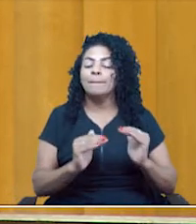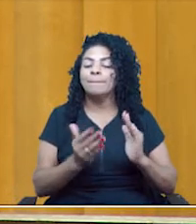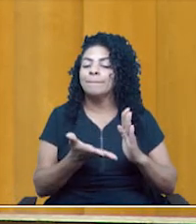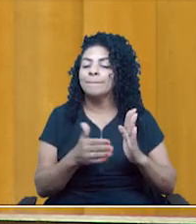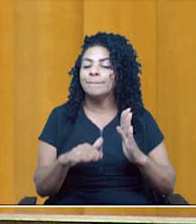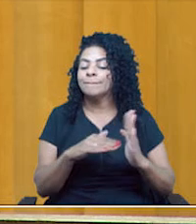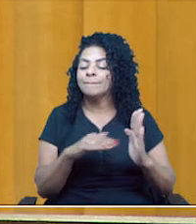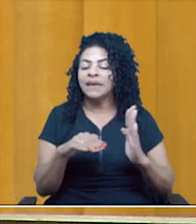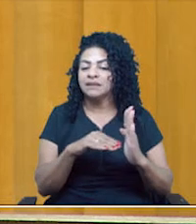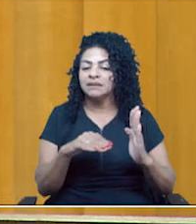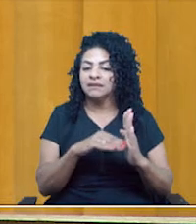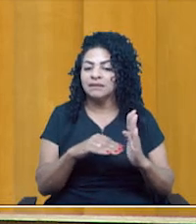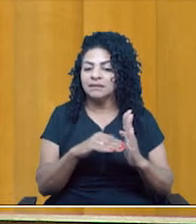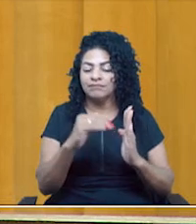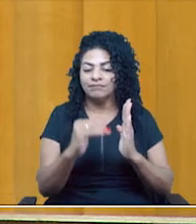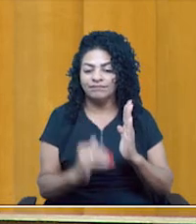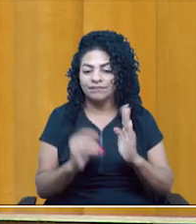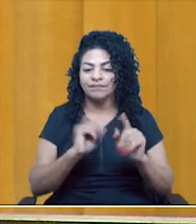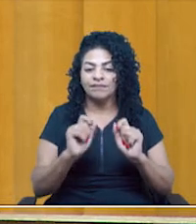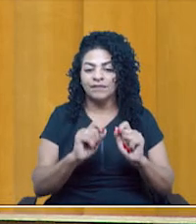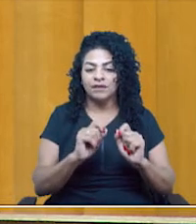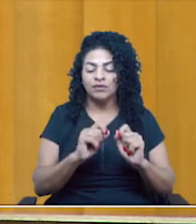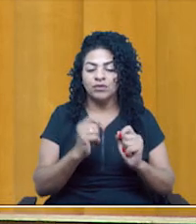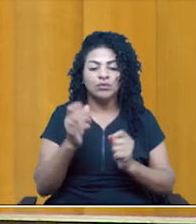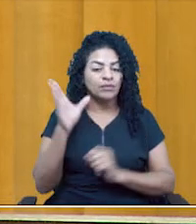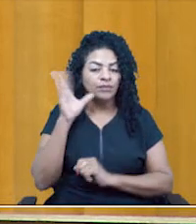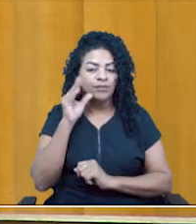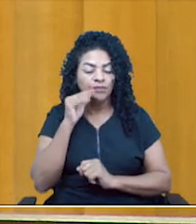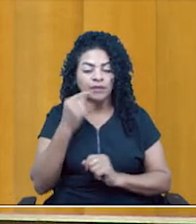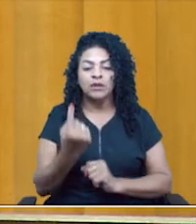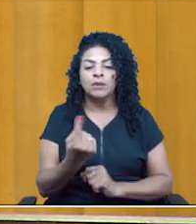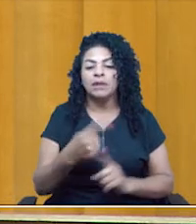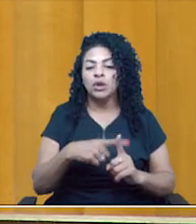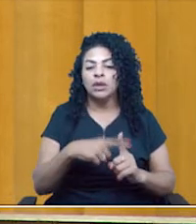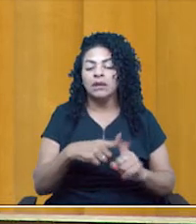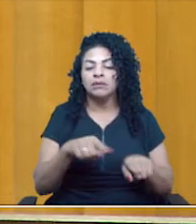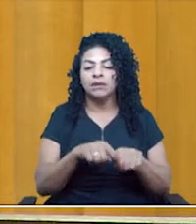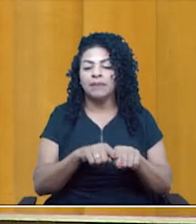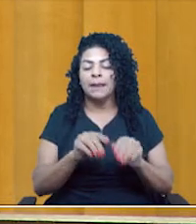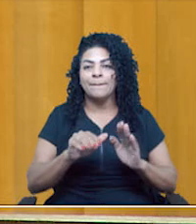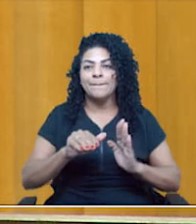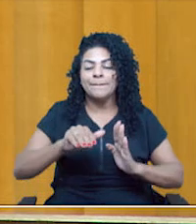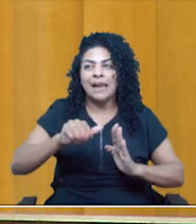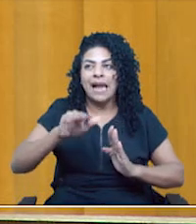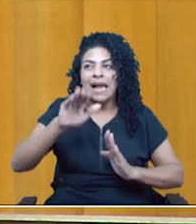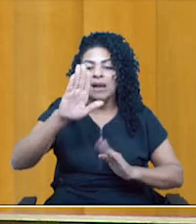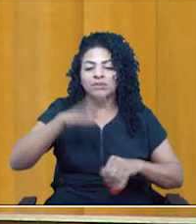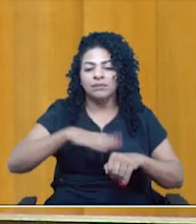dos servidores do primeiro grau é quase a média mais alta dos servidores da área judiciária de